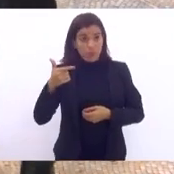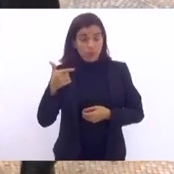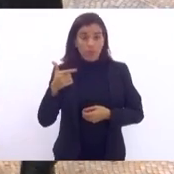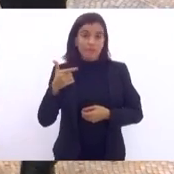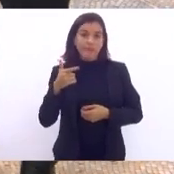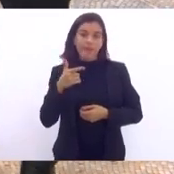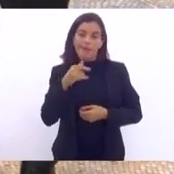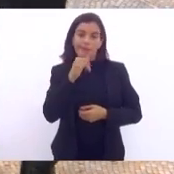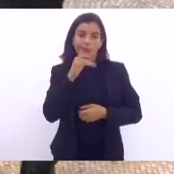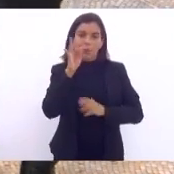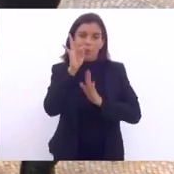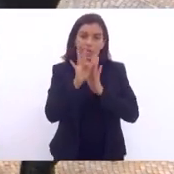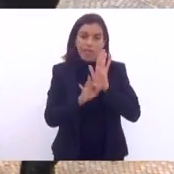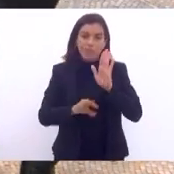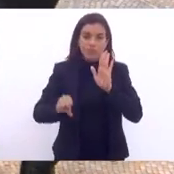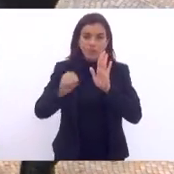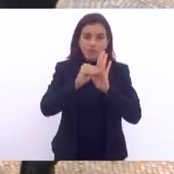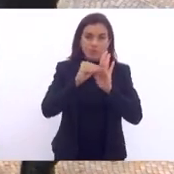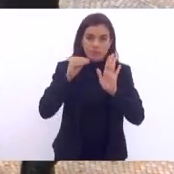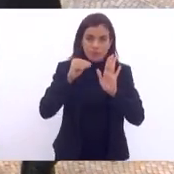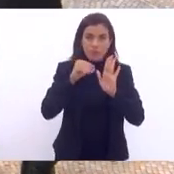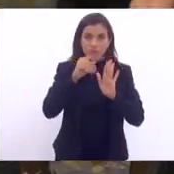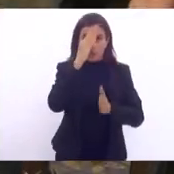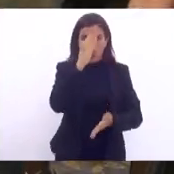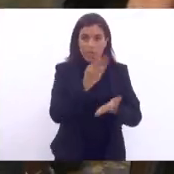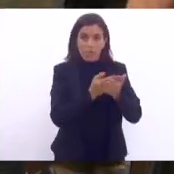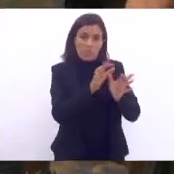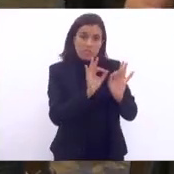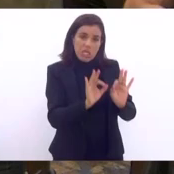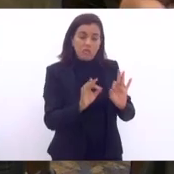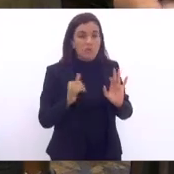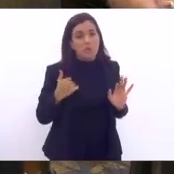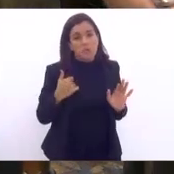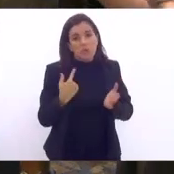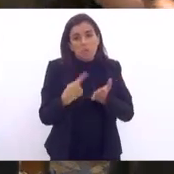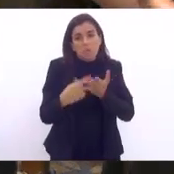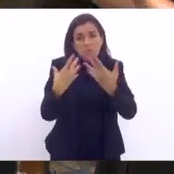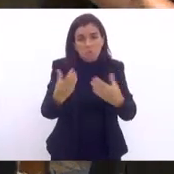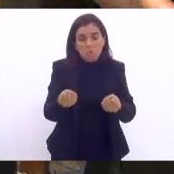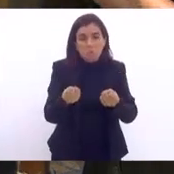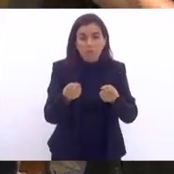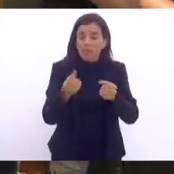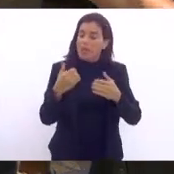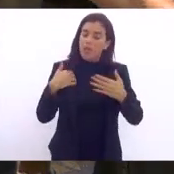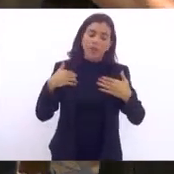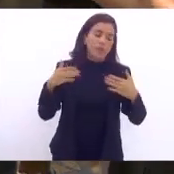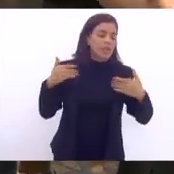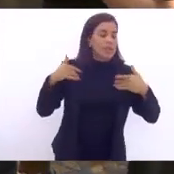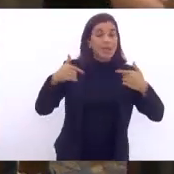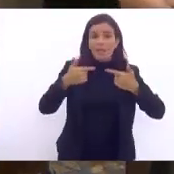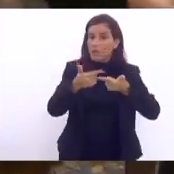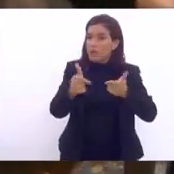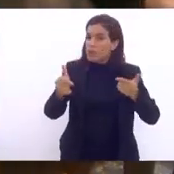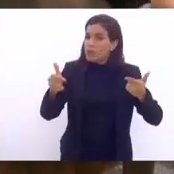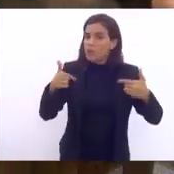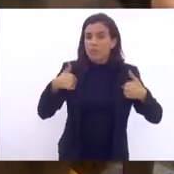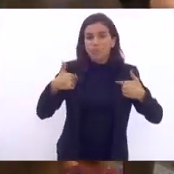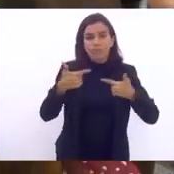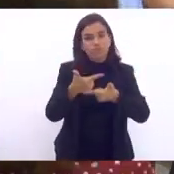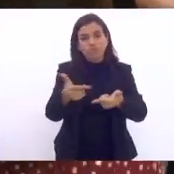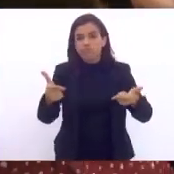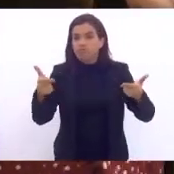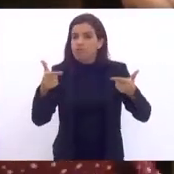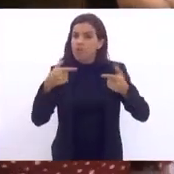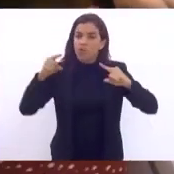aquilo que o senhor acredita que seja certo, a gente faz o acordo dessa forma. Eu não tô fazendo voto divergente. Eu estou